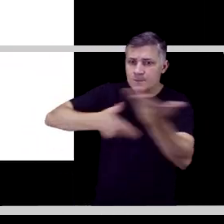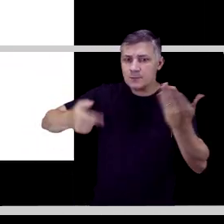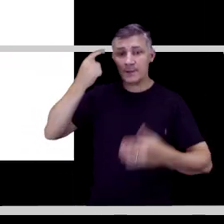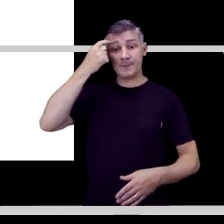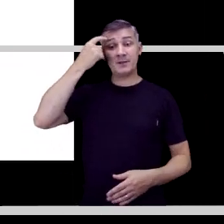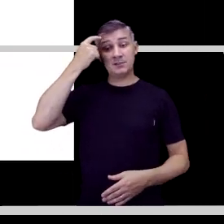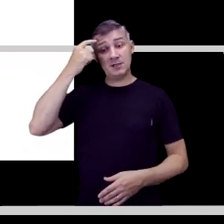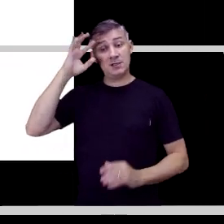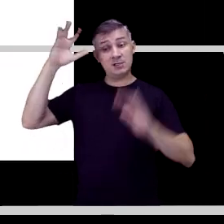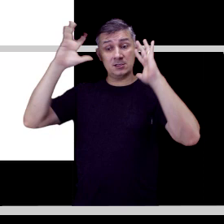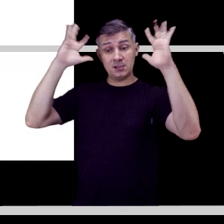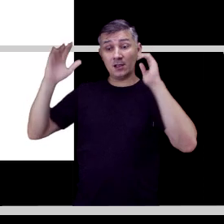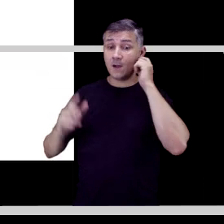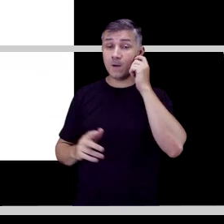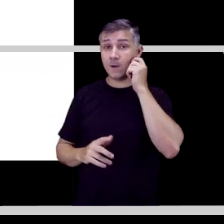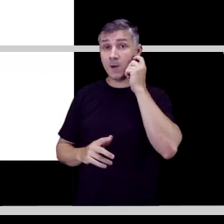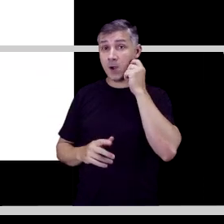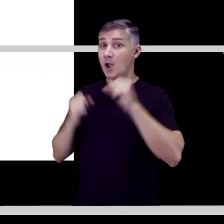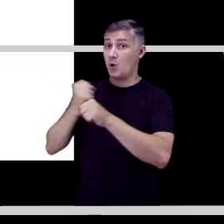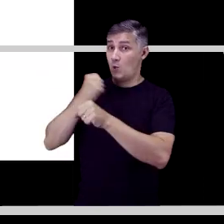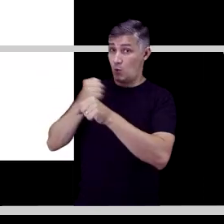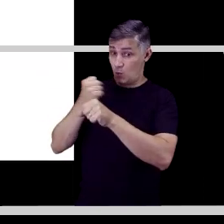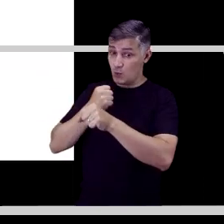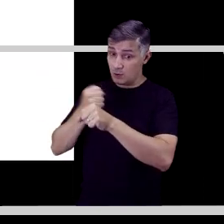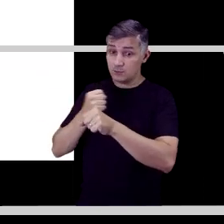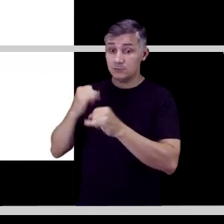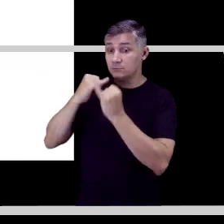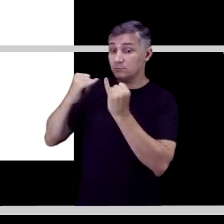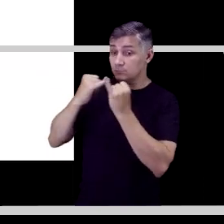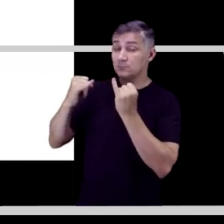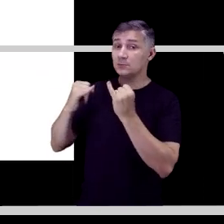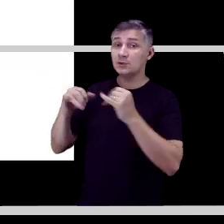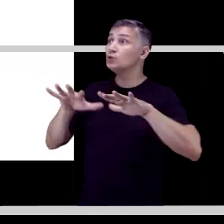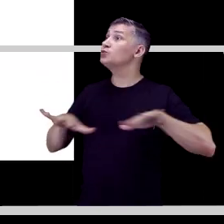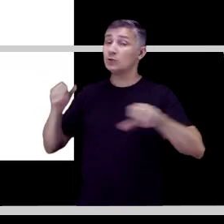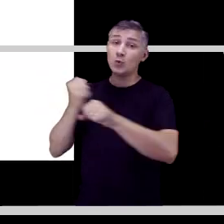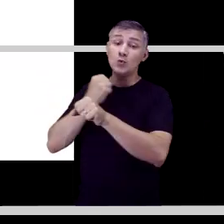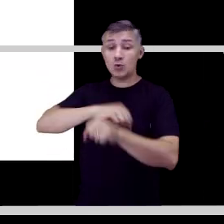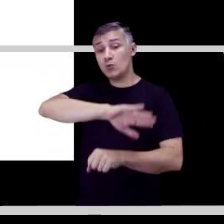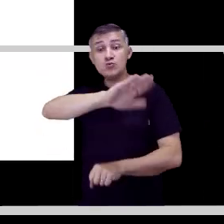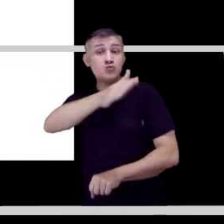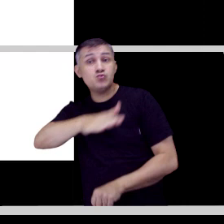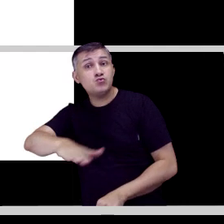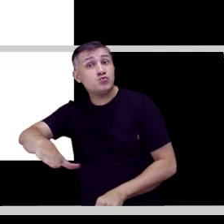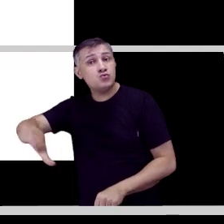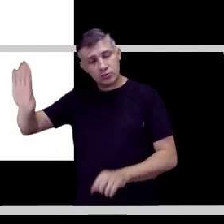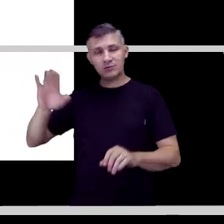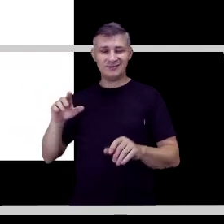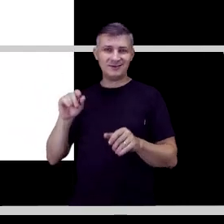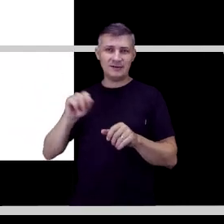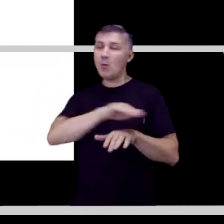topográfica, né, um desenho de paisagem, né, em que a arquitetura ali, de alguma forma, interage com essa paisagem. Nossa ideia